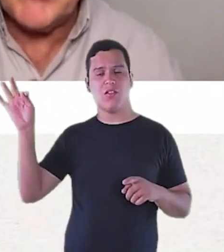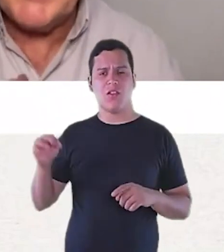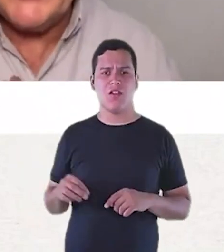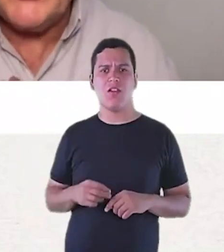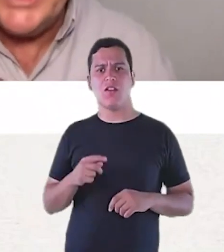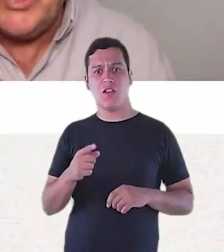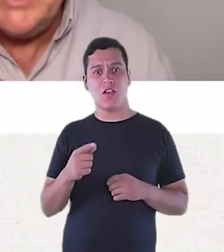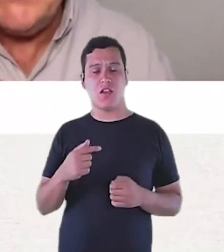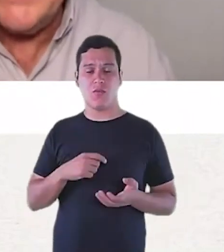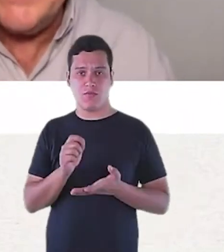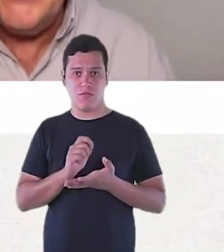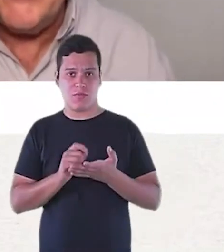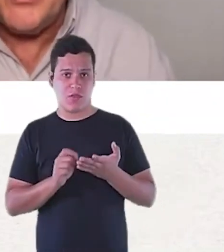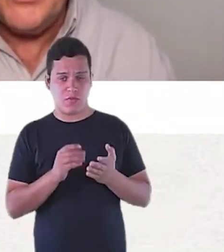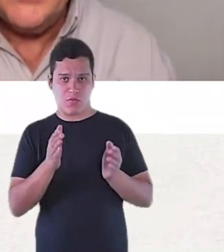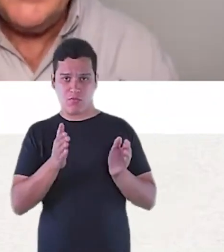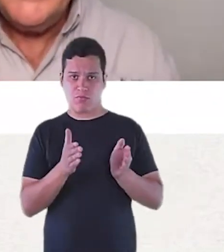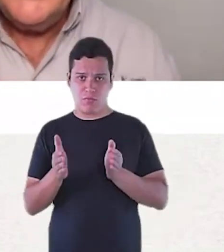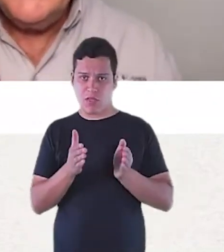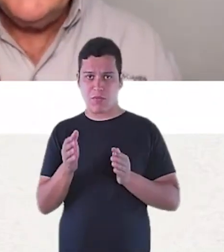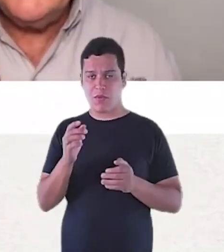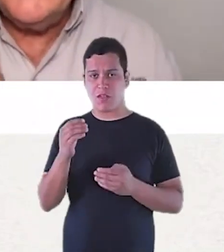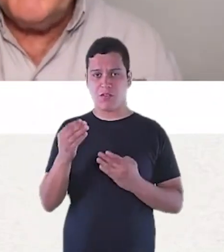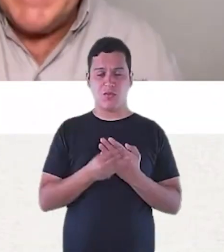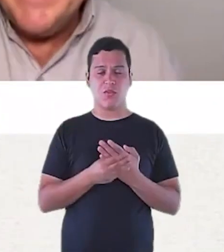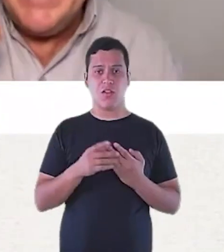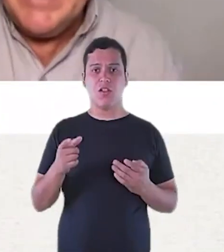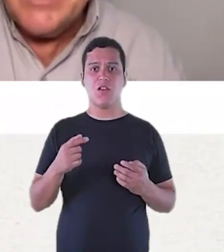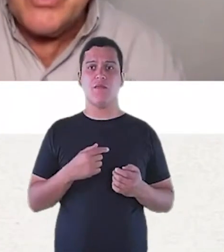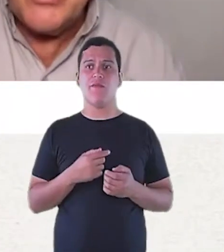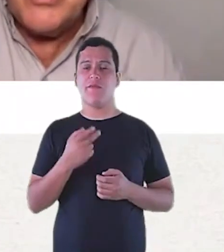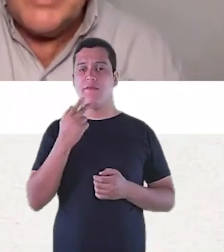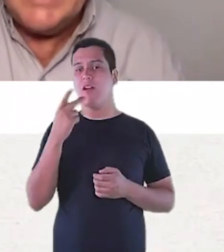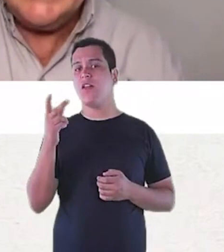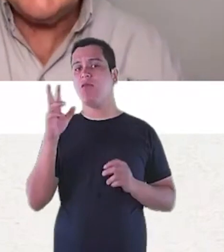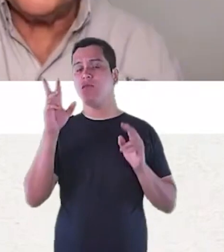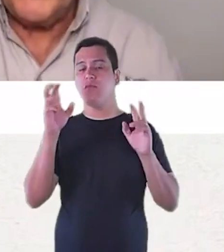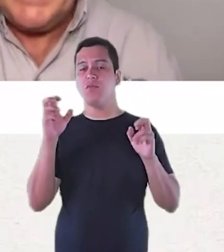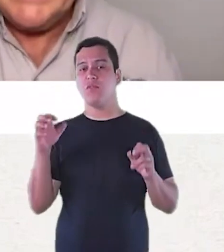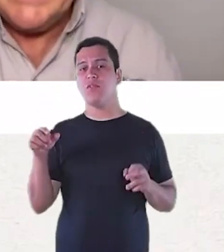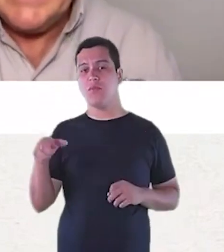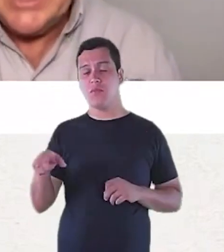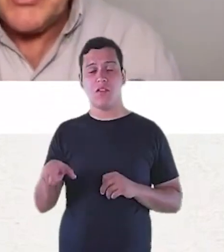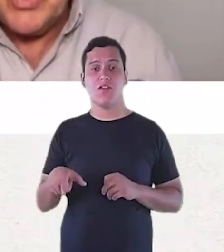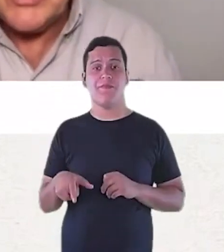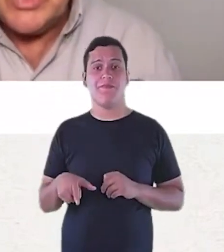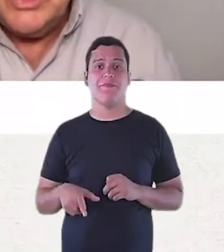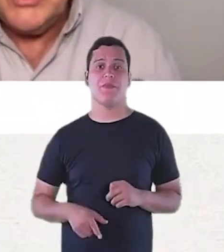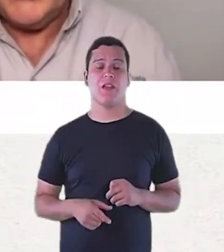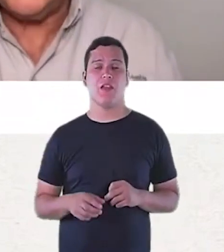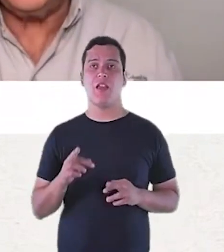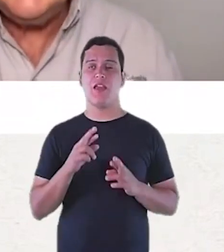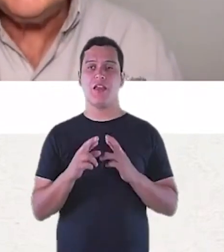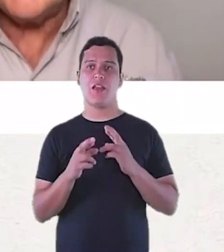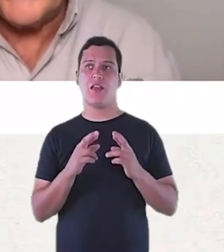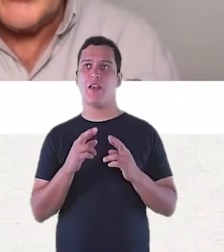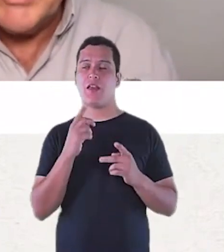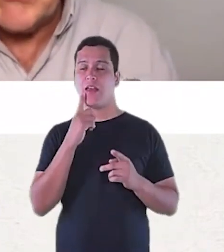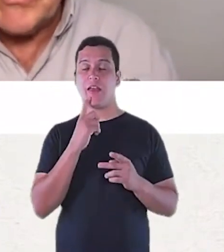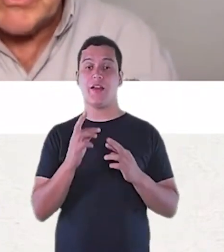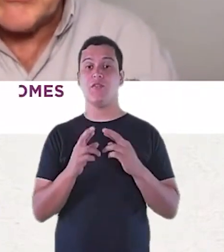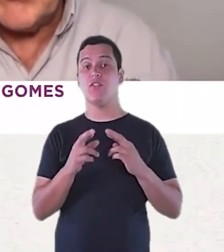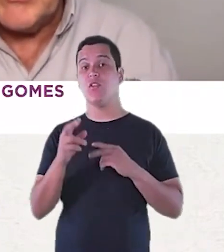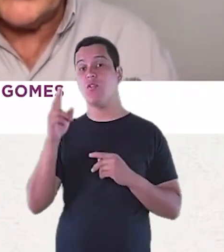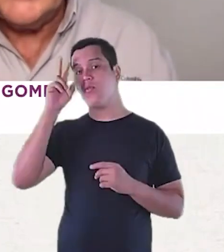um capítulo chamado O Herói Invisível, e baseado no relato do padre André João Antonil, que é um cronista